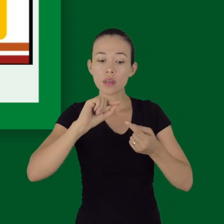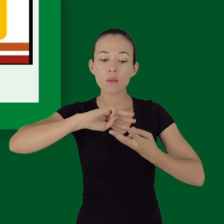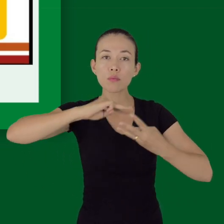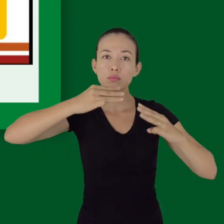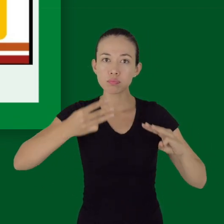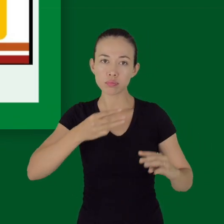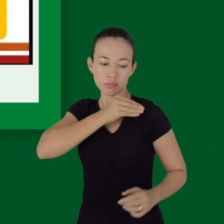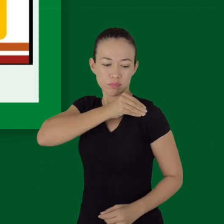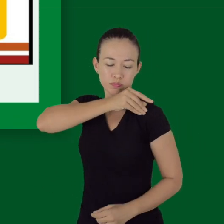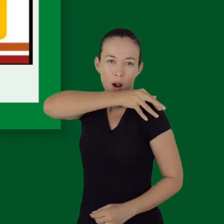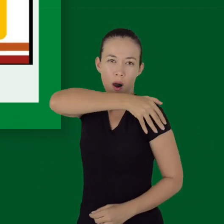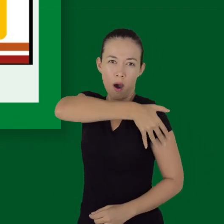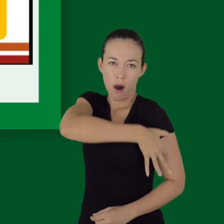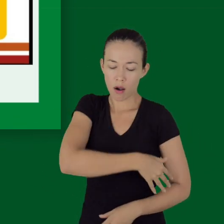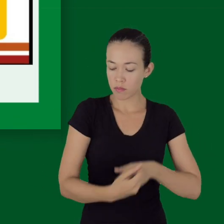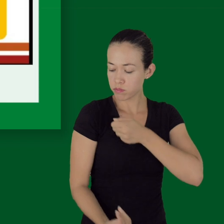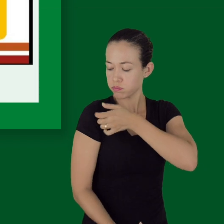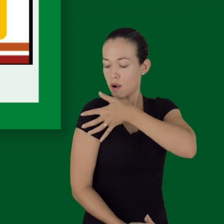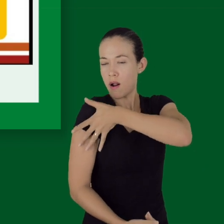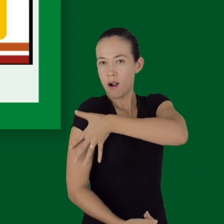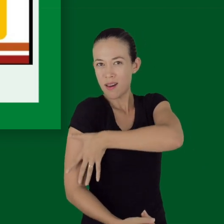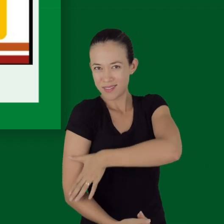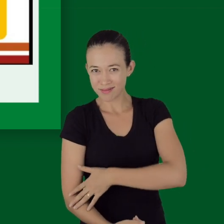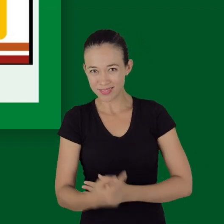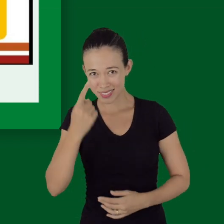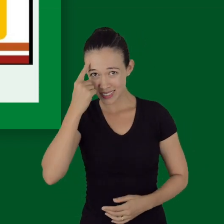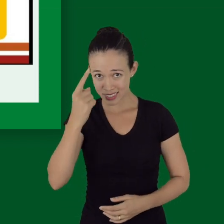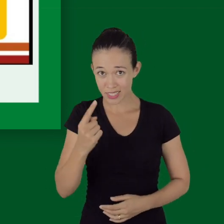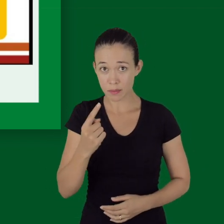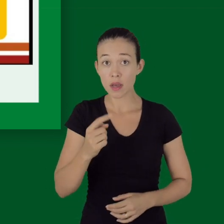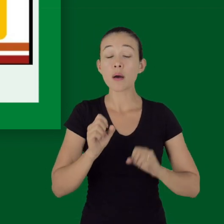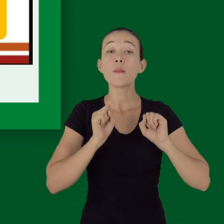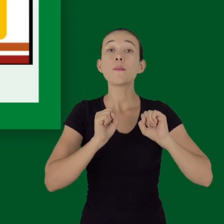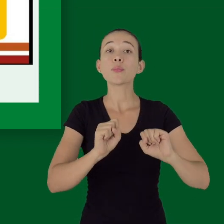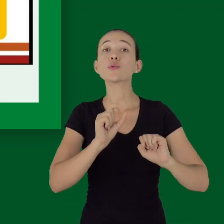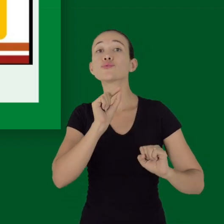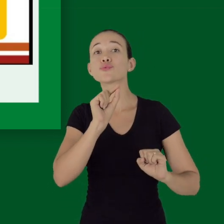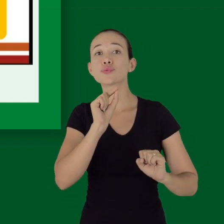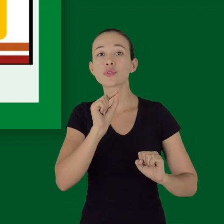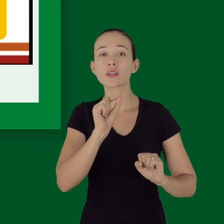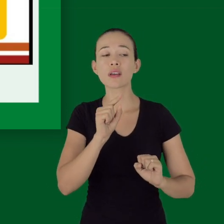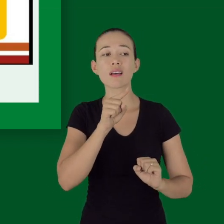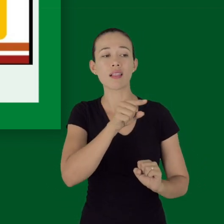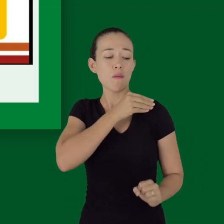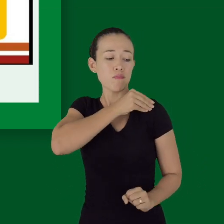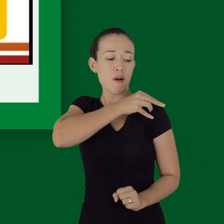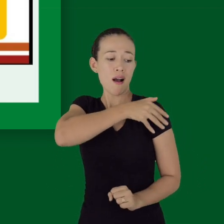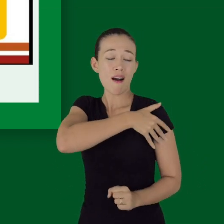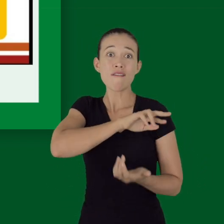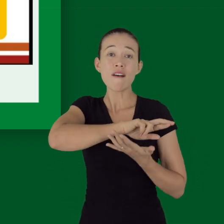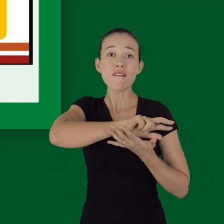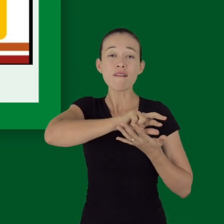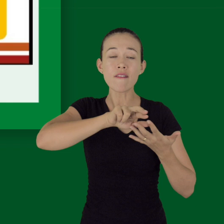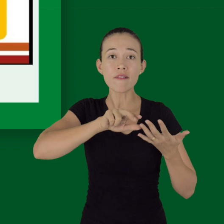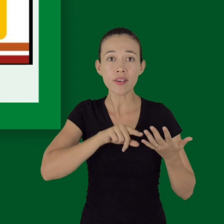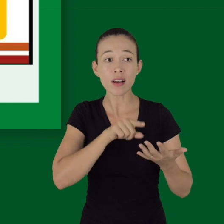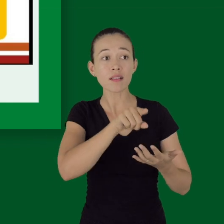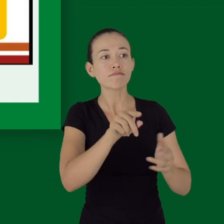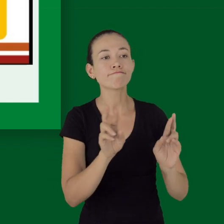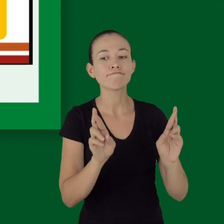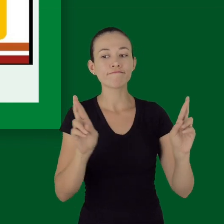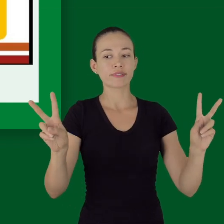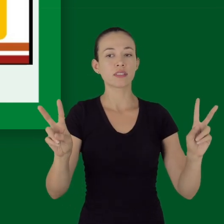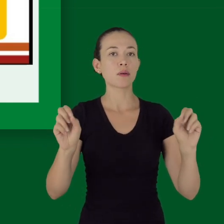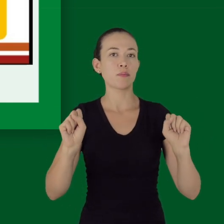raízes nervosas. Eu posso ter variações anatômicas de um lado para o outro. Então, eu aperto a mão do paciente, peço para ele apertar minha mão de um lado, preciso fazer a